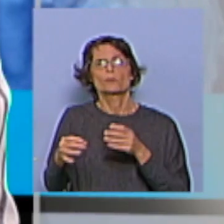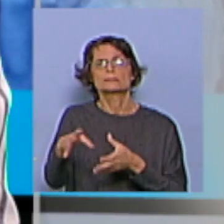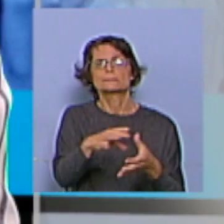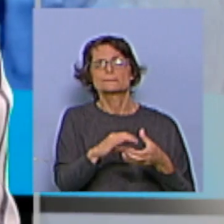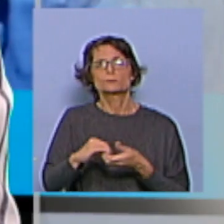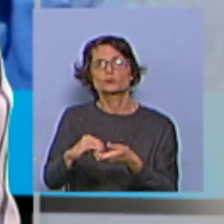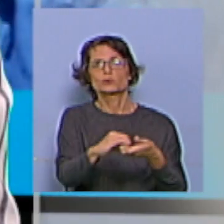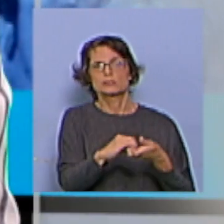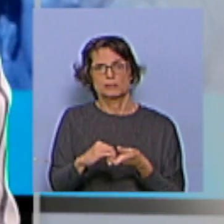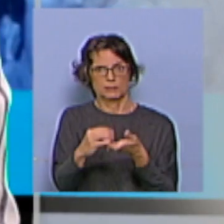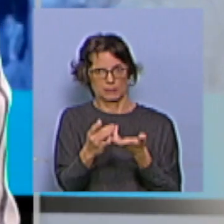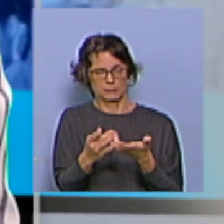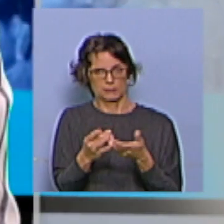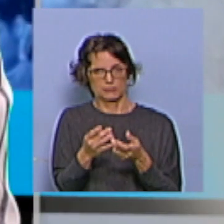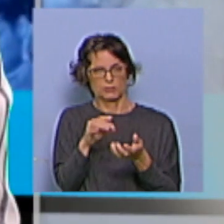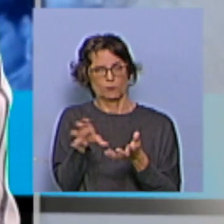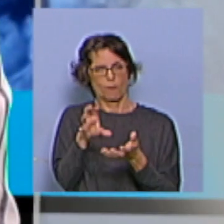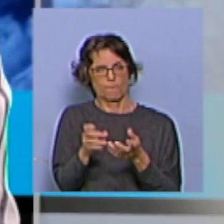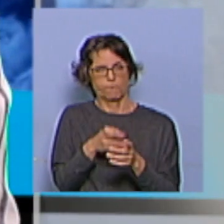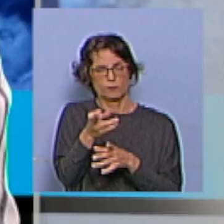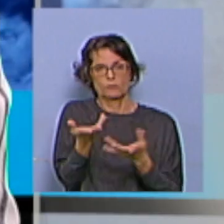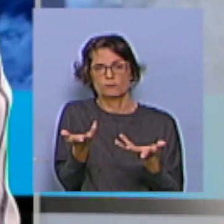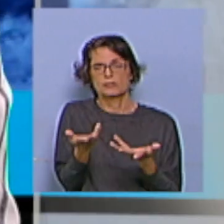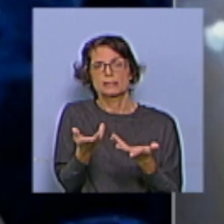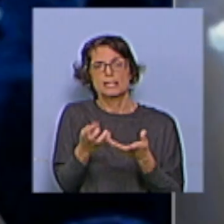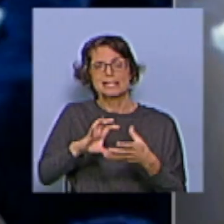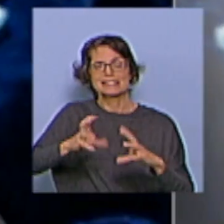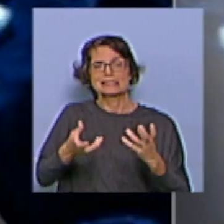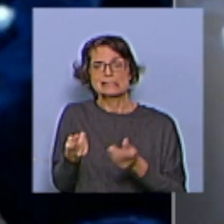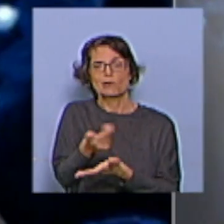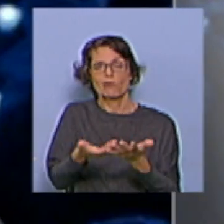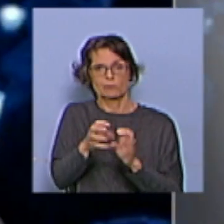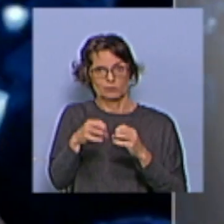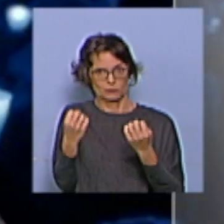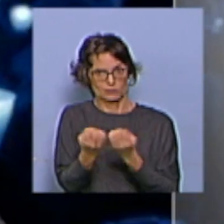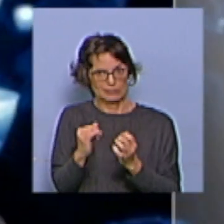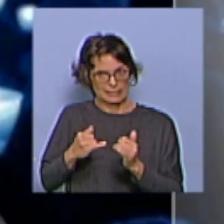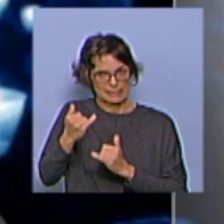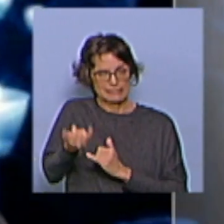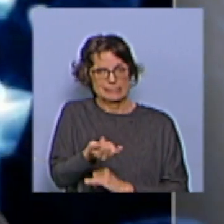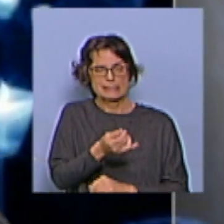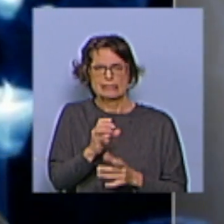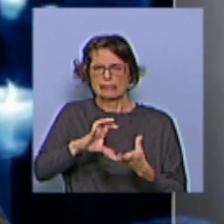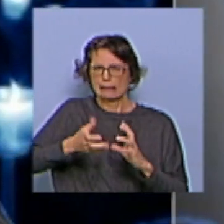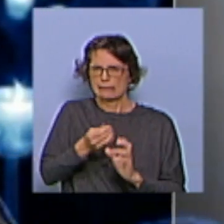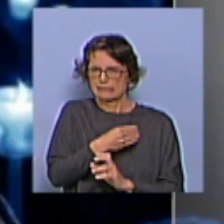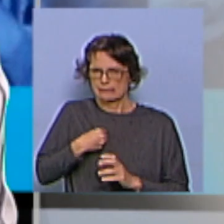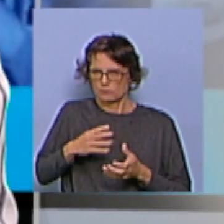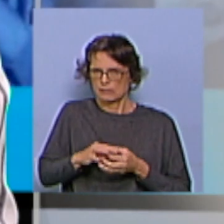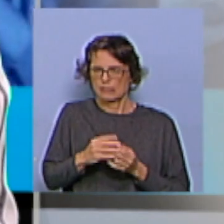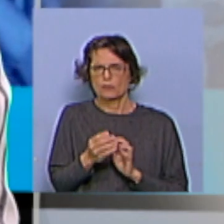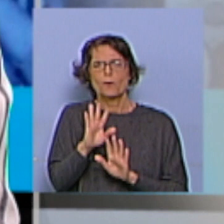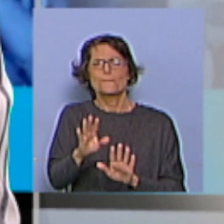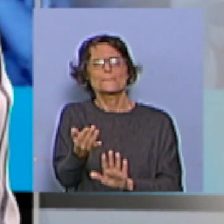social que sucedeu à crise de saúde. Antes, pedi um comentário a um tema